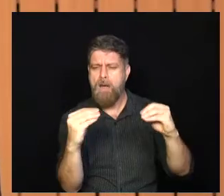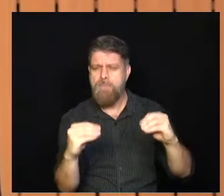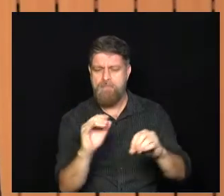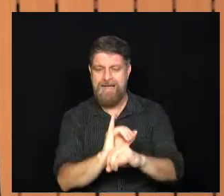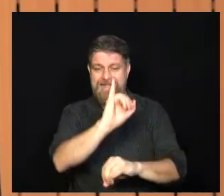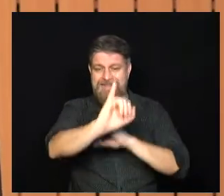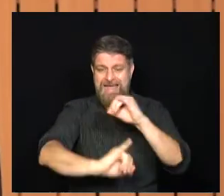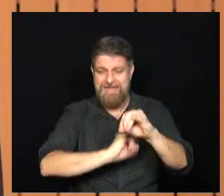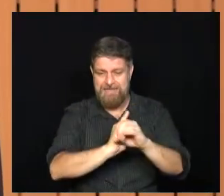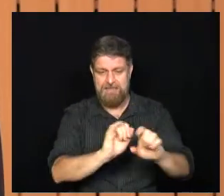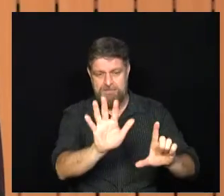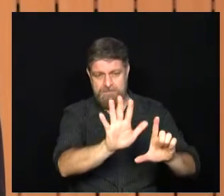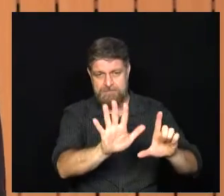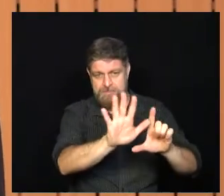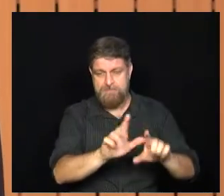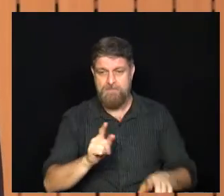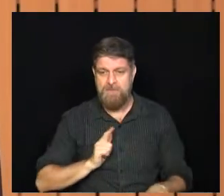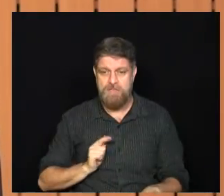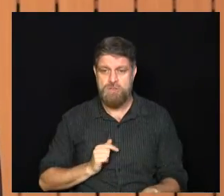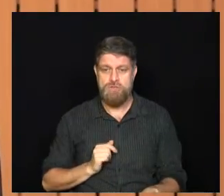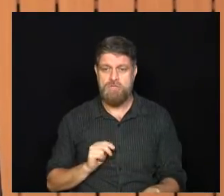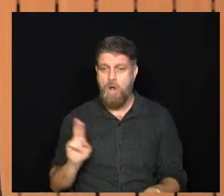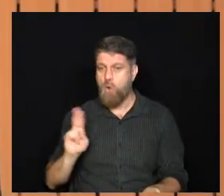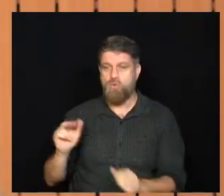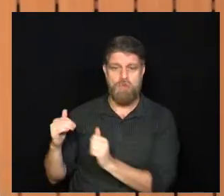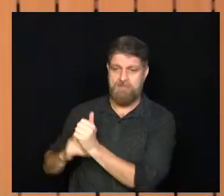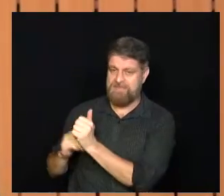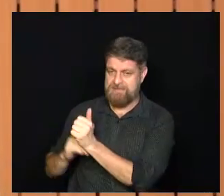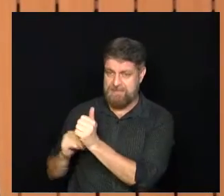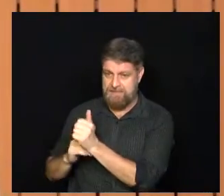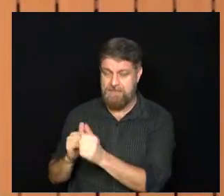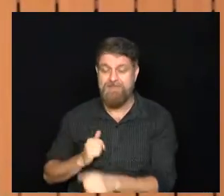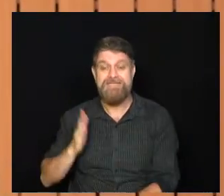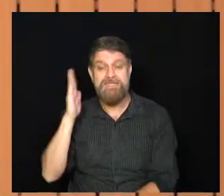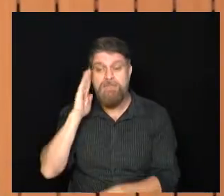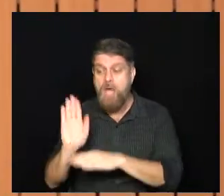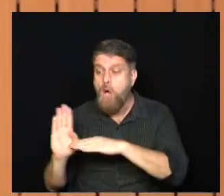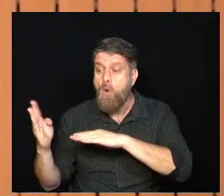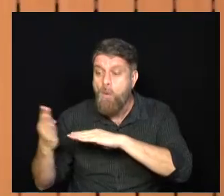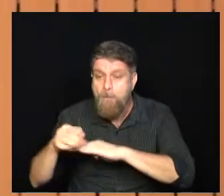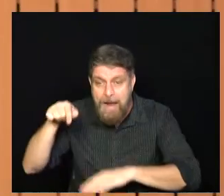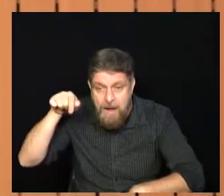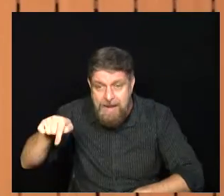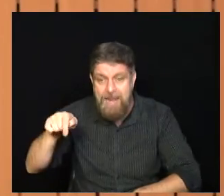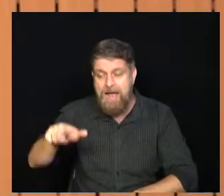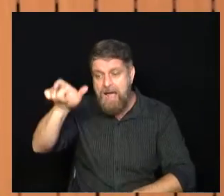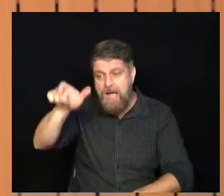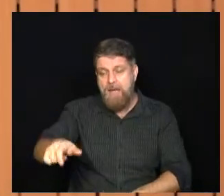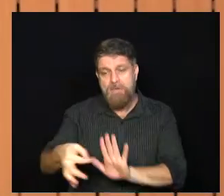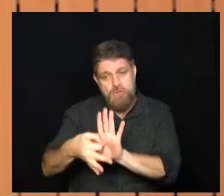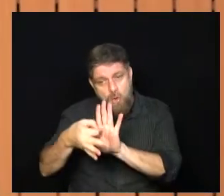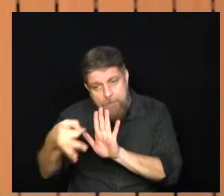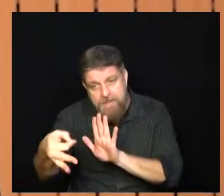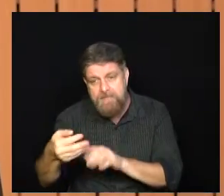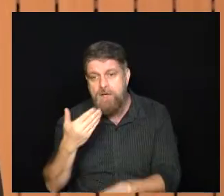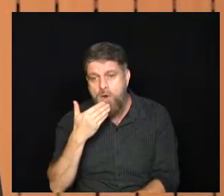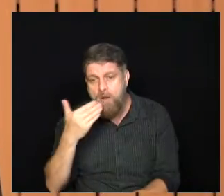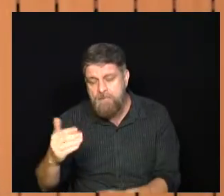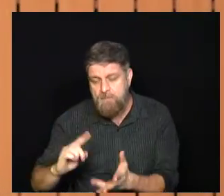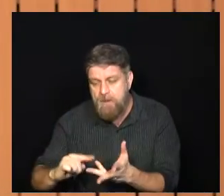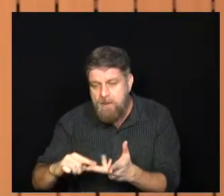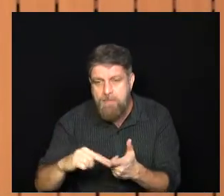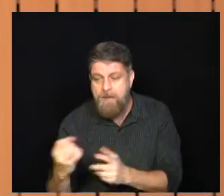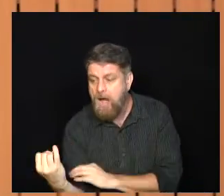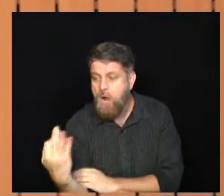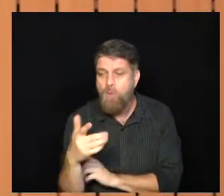não indicamos quem foi que fez a sugestão, mas qual bairro que a pessoa mora e o que ela estava recomendando, quantas pessoas